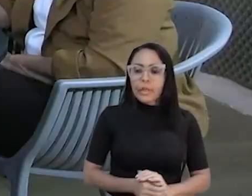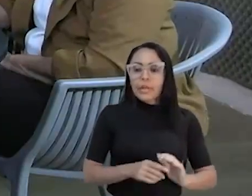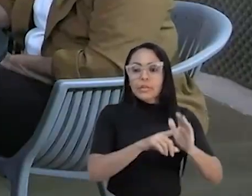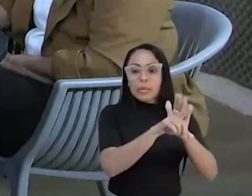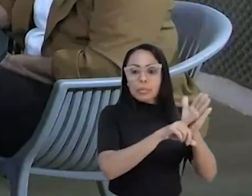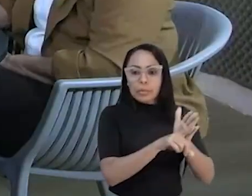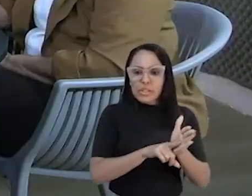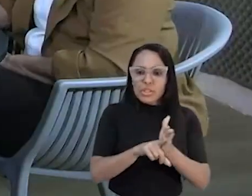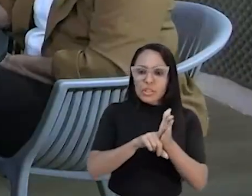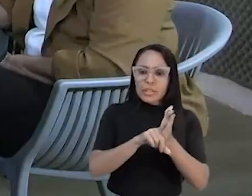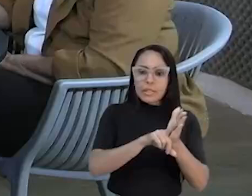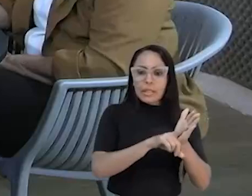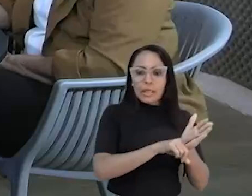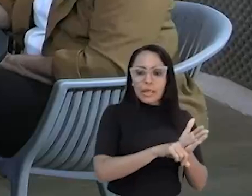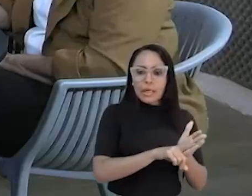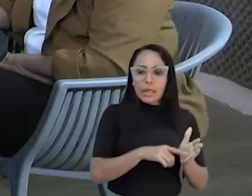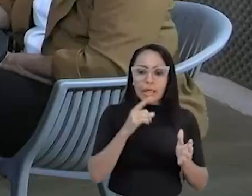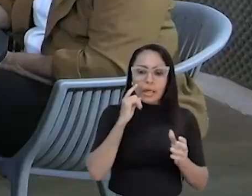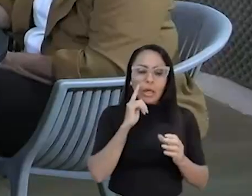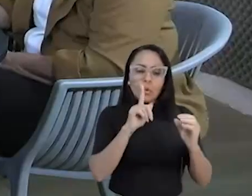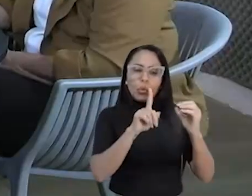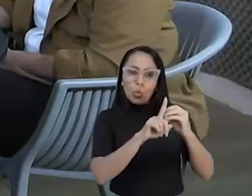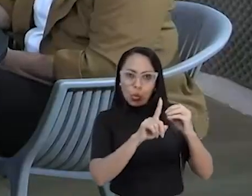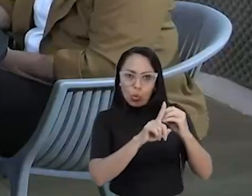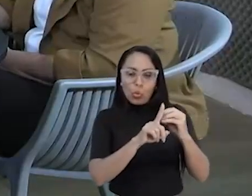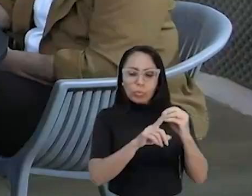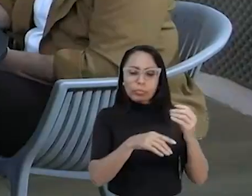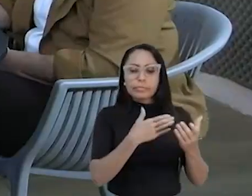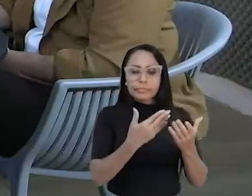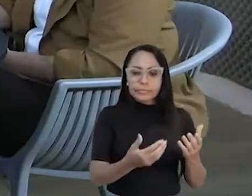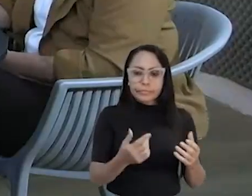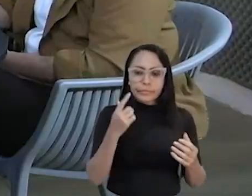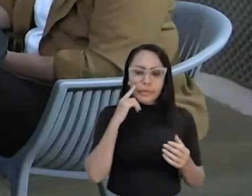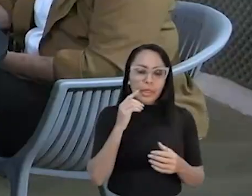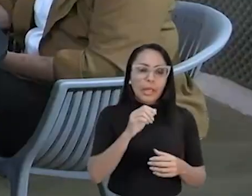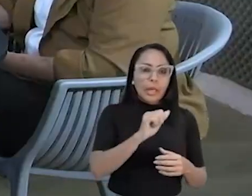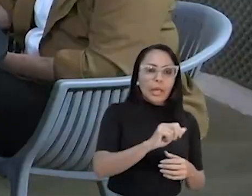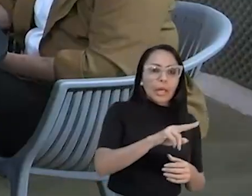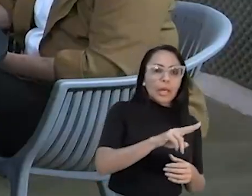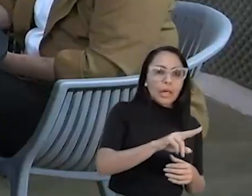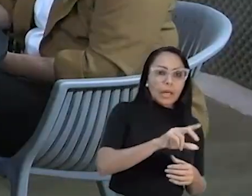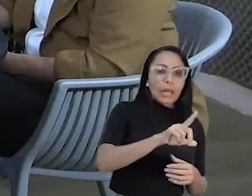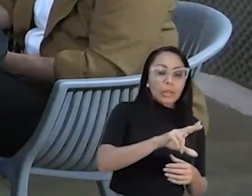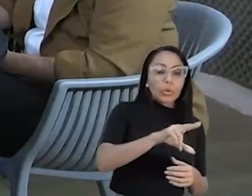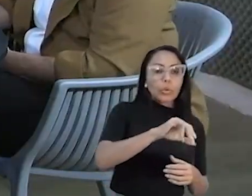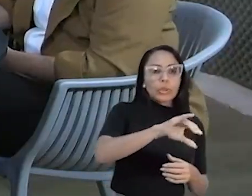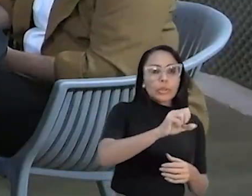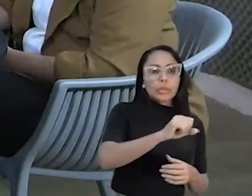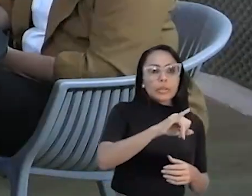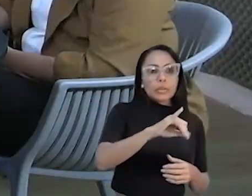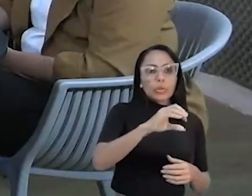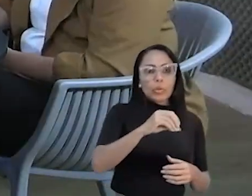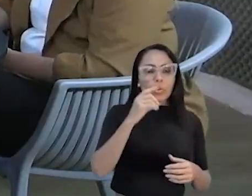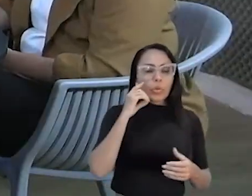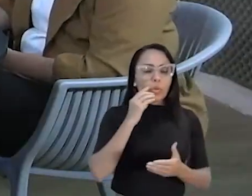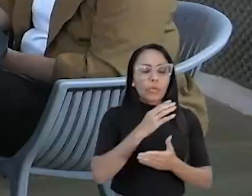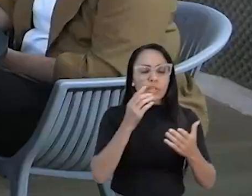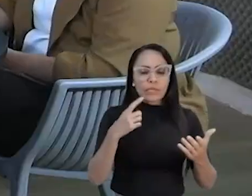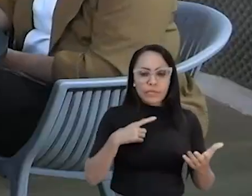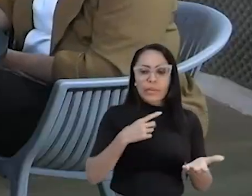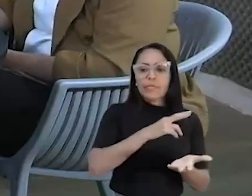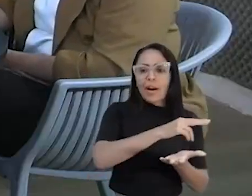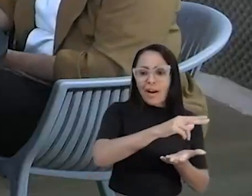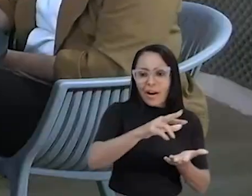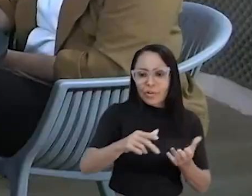lá, bota lá, dá um Google e coloca a Aloysio Magalhães cartemas, que vocês vão ver uma infinidade de